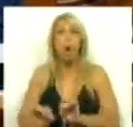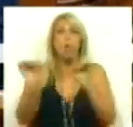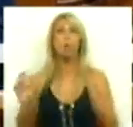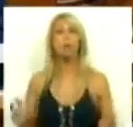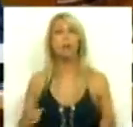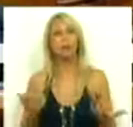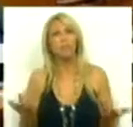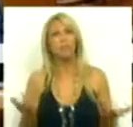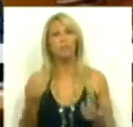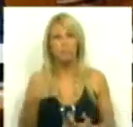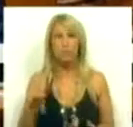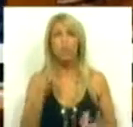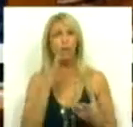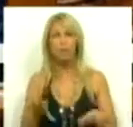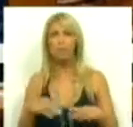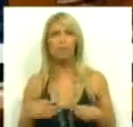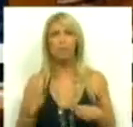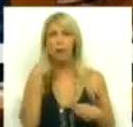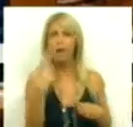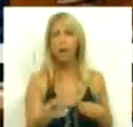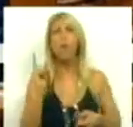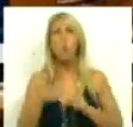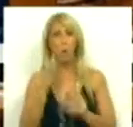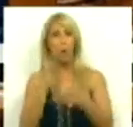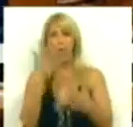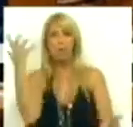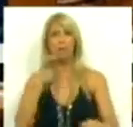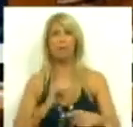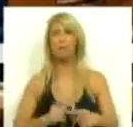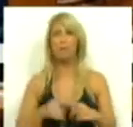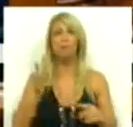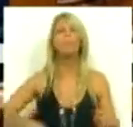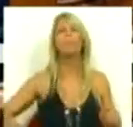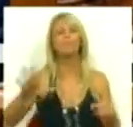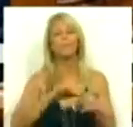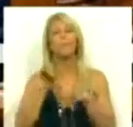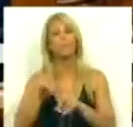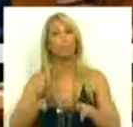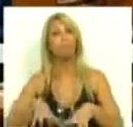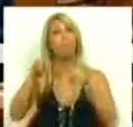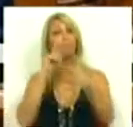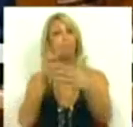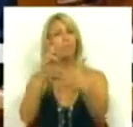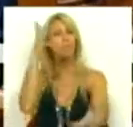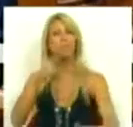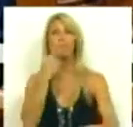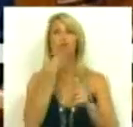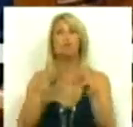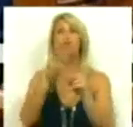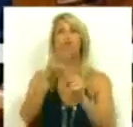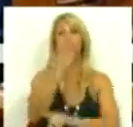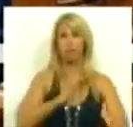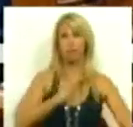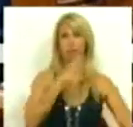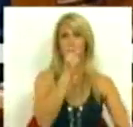não reconheça aquilo que é uma evidência positiva. Há uma área na qual os progressos têm sido notáveis. Os juros da dívida há 10